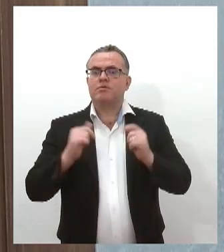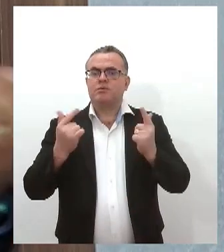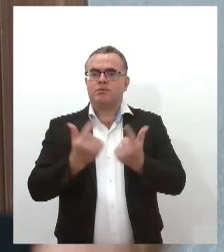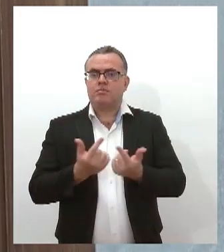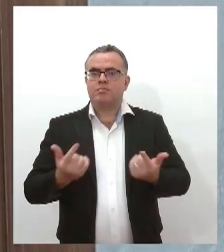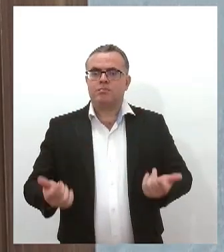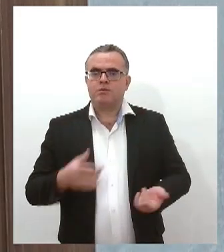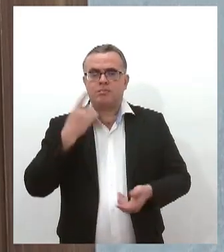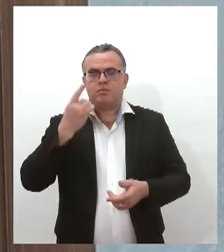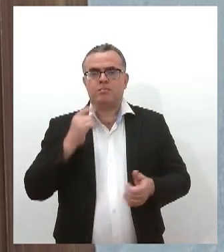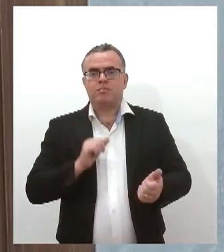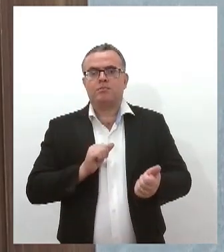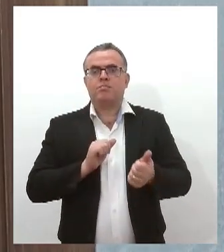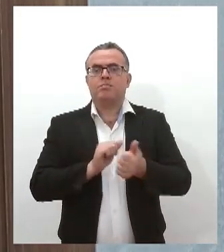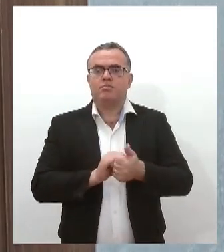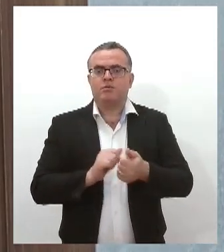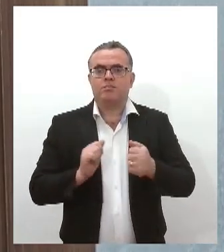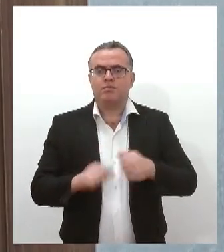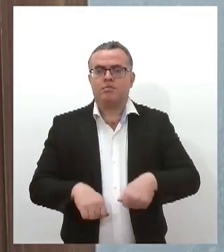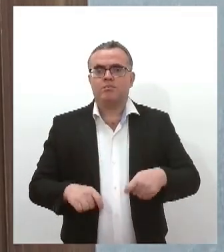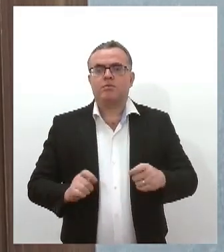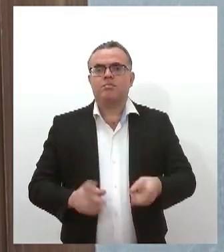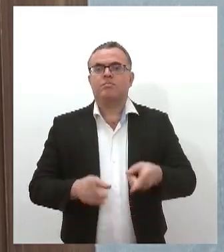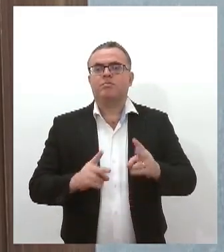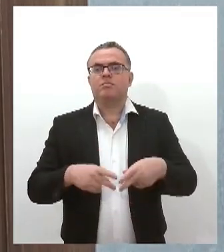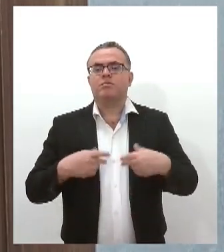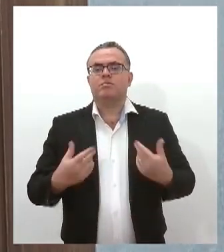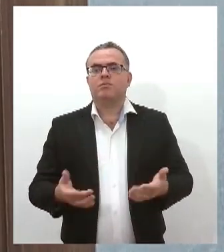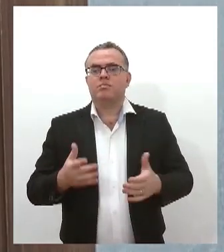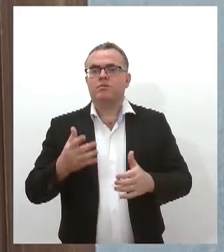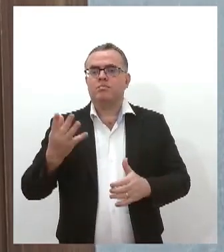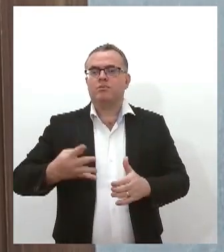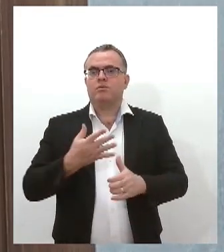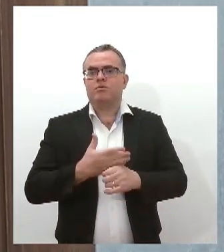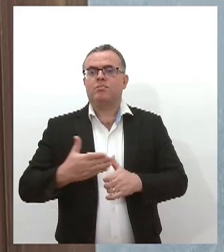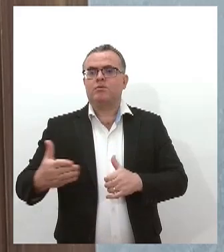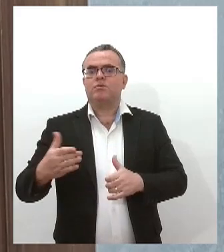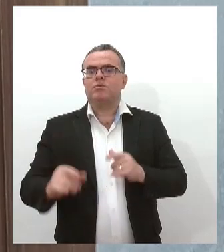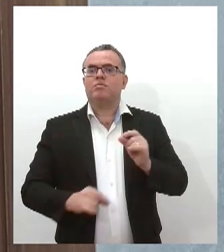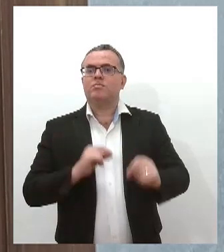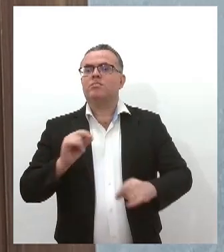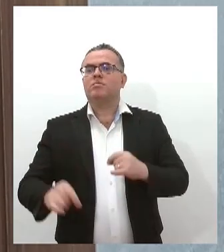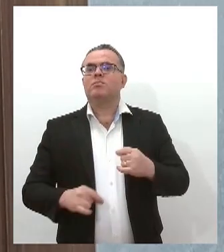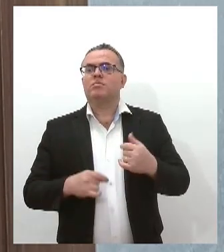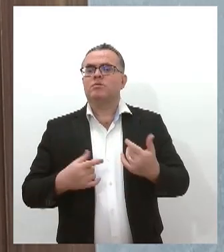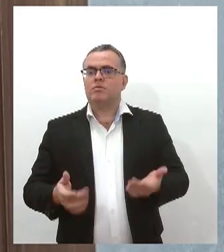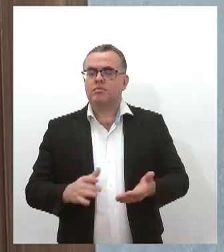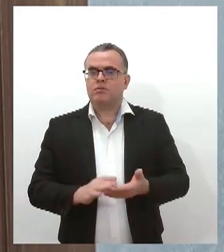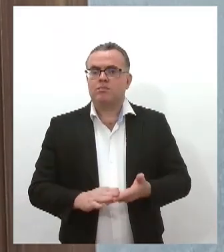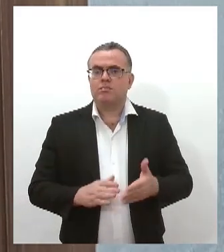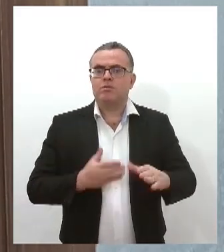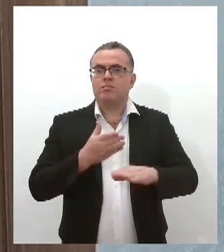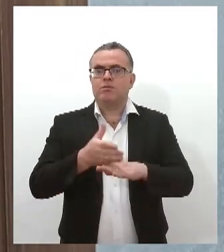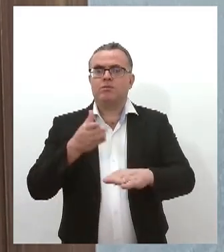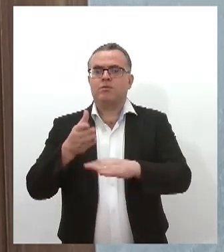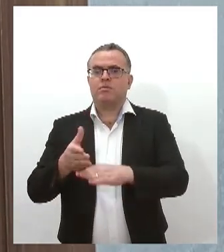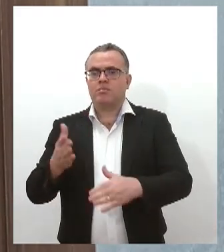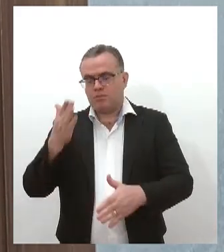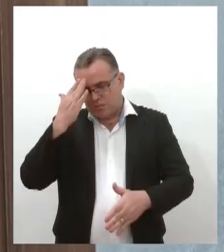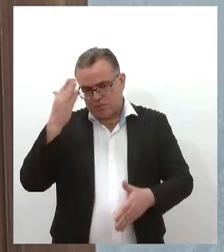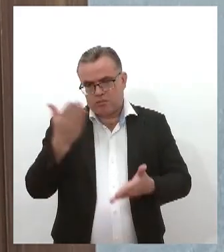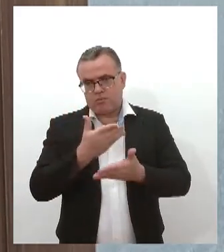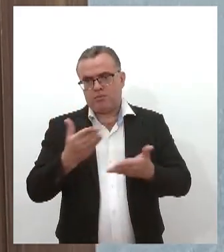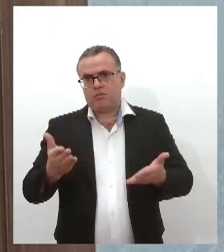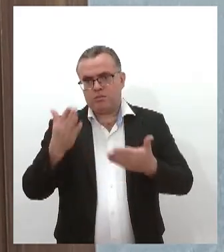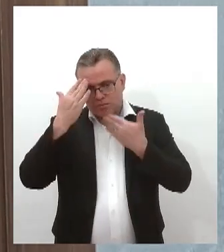às vezes tem dificuldade de vir na Assembleia Legislativa no quarto andar, aí o deputado vai às ruas e quero agradecer a Deus e também a nossa assessoria que